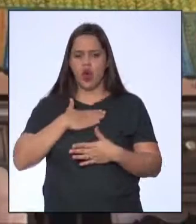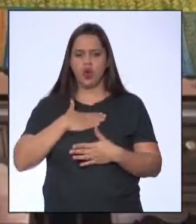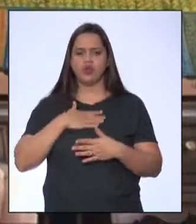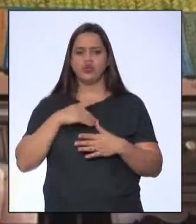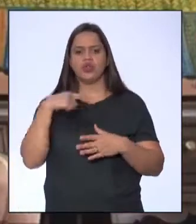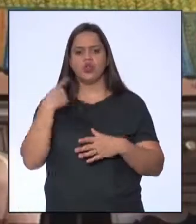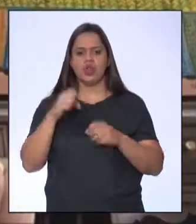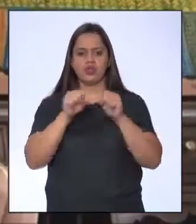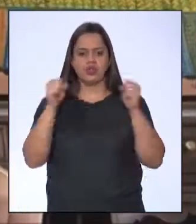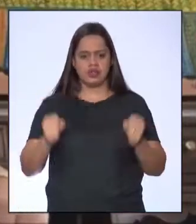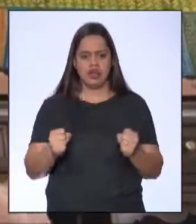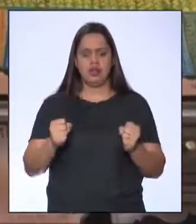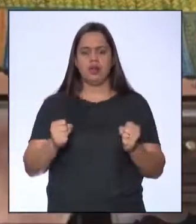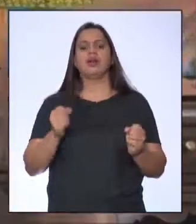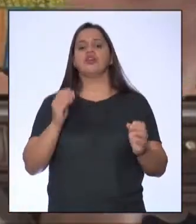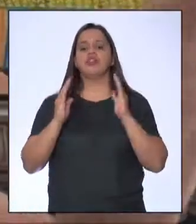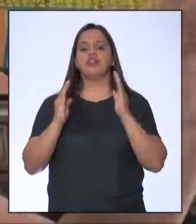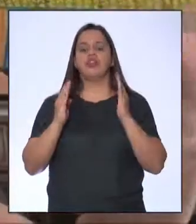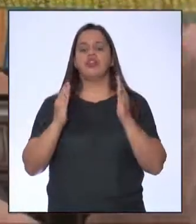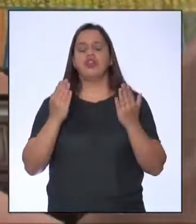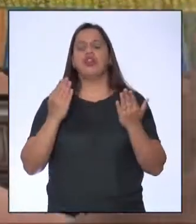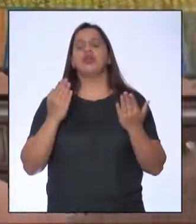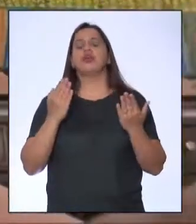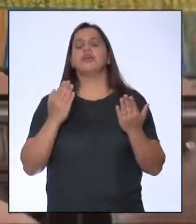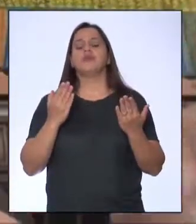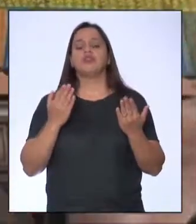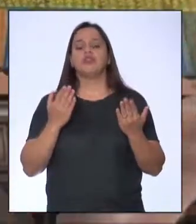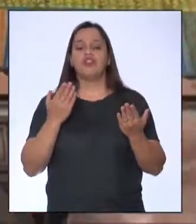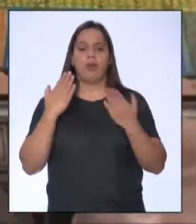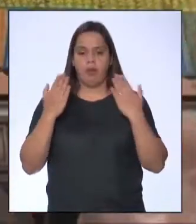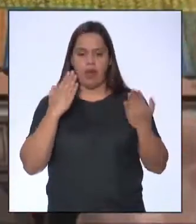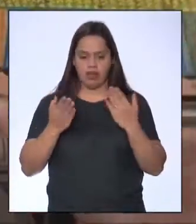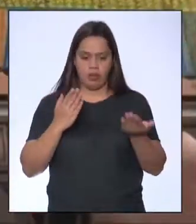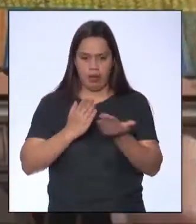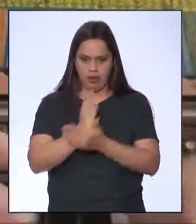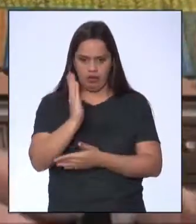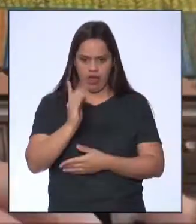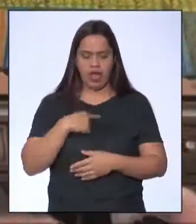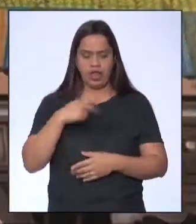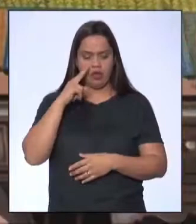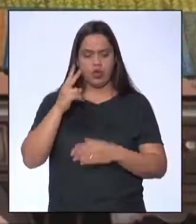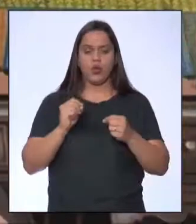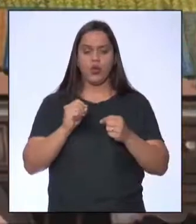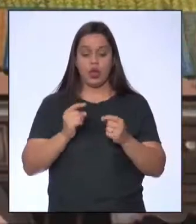um prédio. Eu estou aqui em casa agora, vizinha de um prédio enorme que está sendo construído. A fundação é imensa.